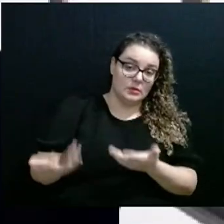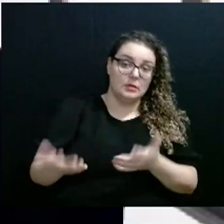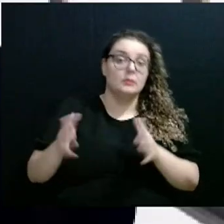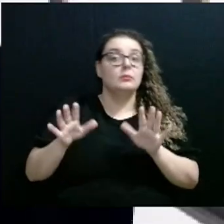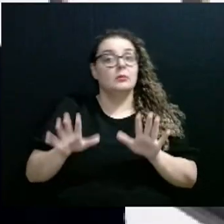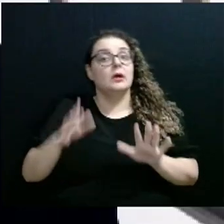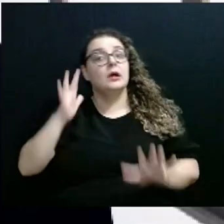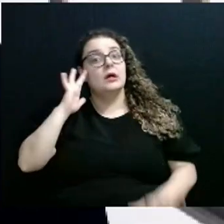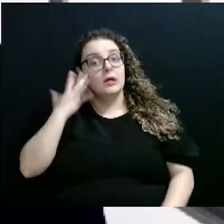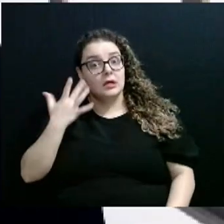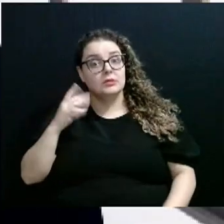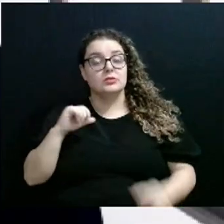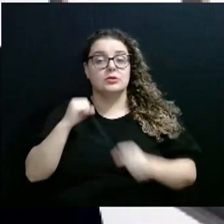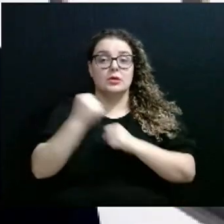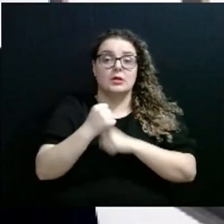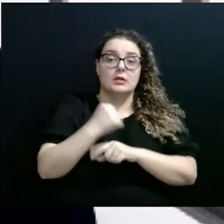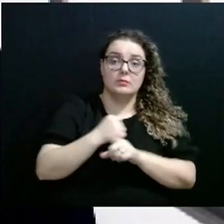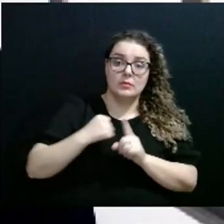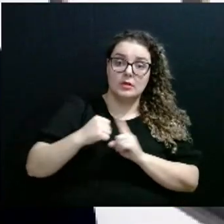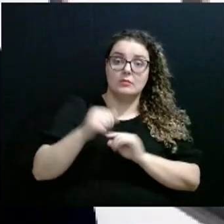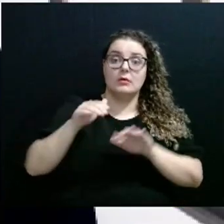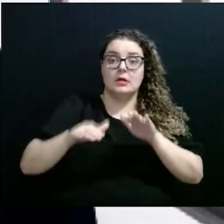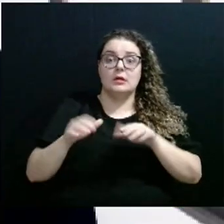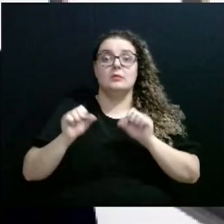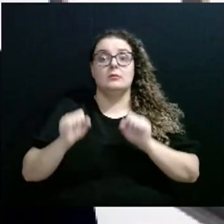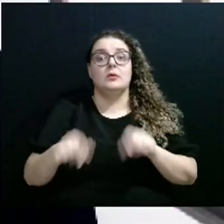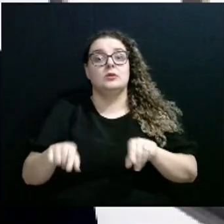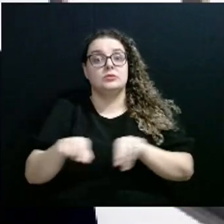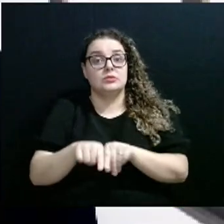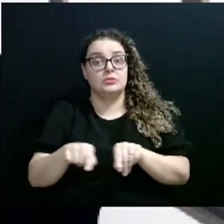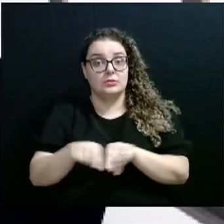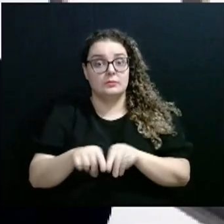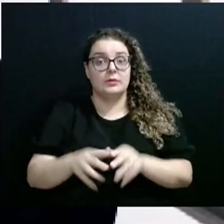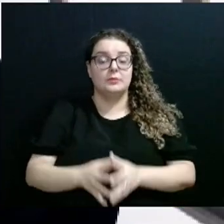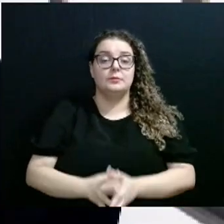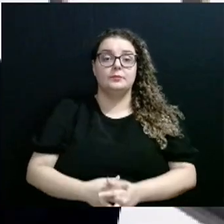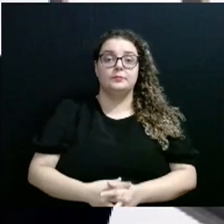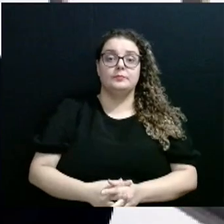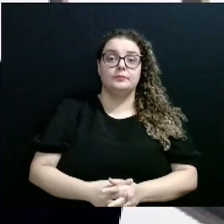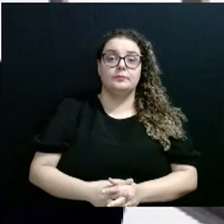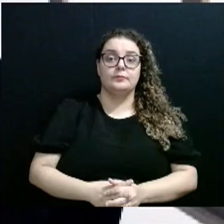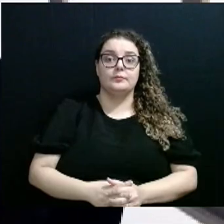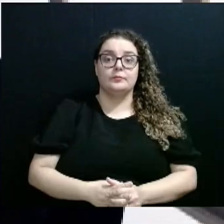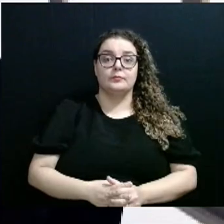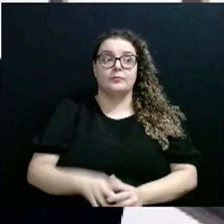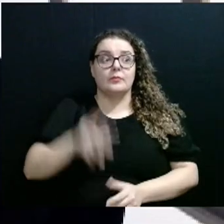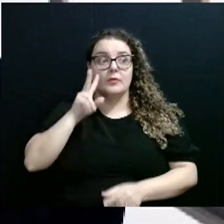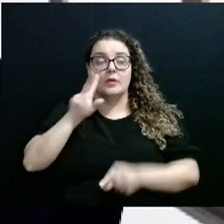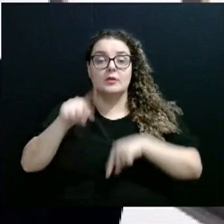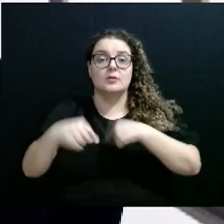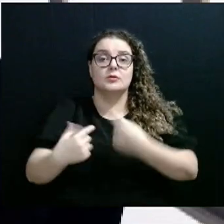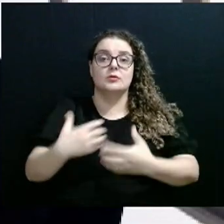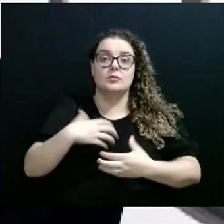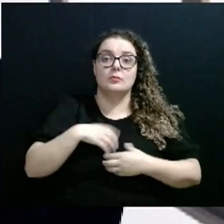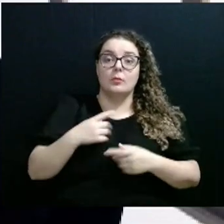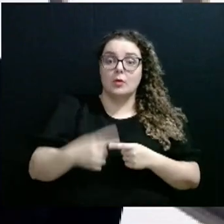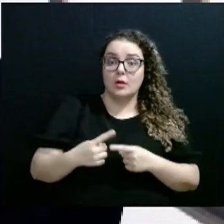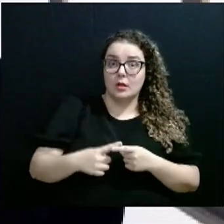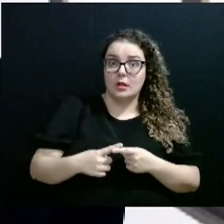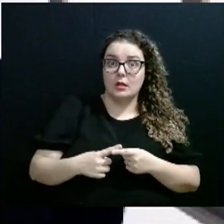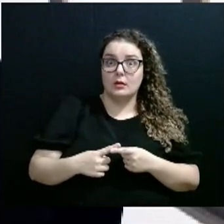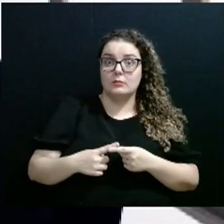proteção social, às vezes, ela pode ser também vista de uma outra forma, né? Por quê? Porque as empresas,